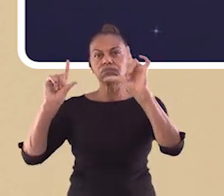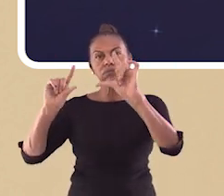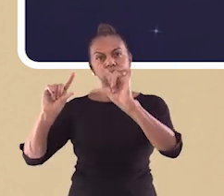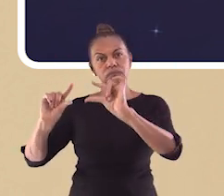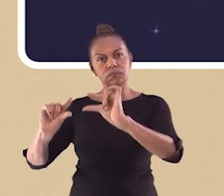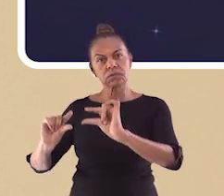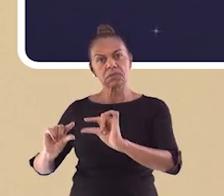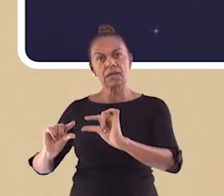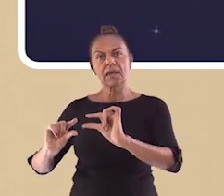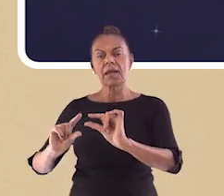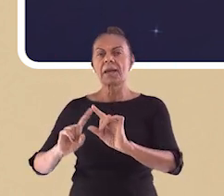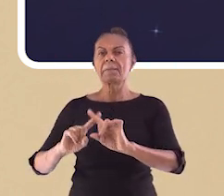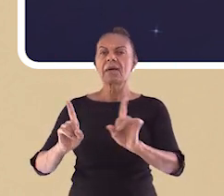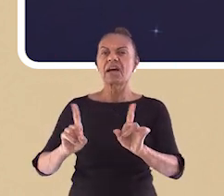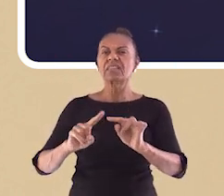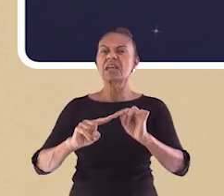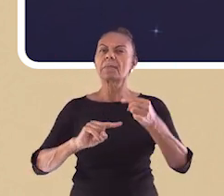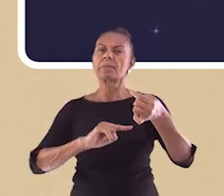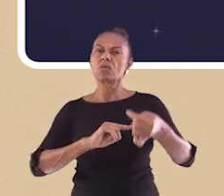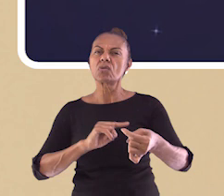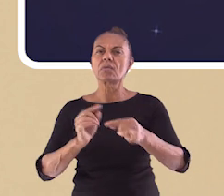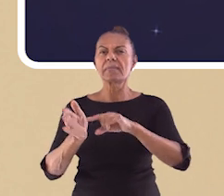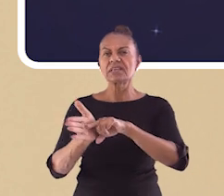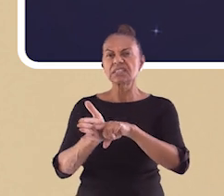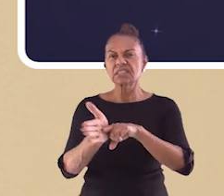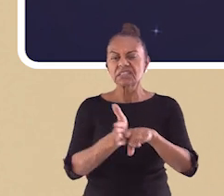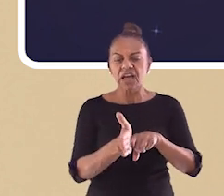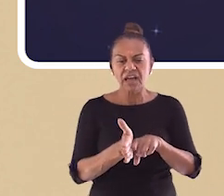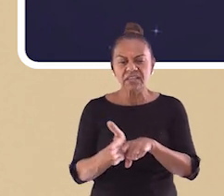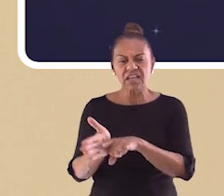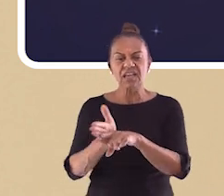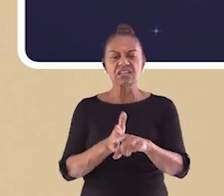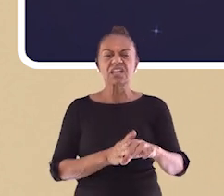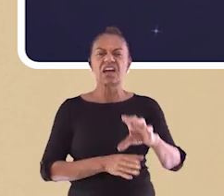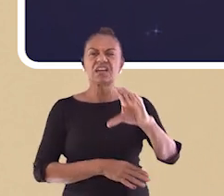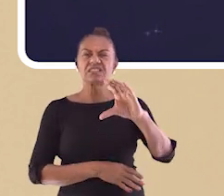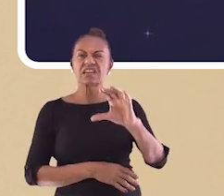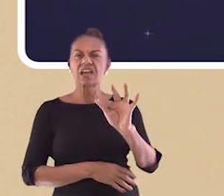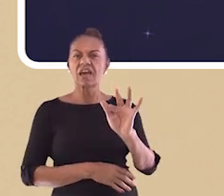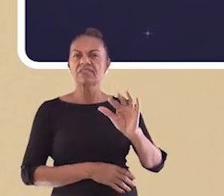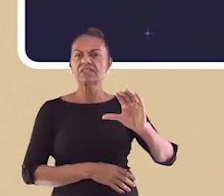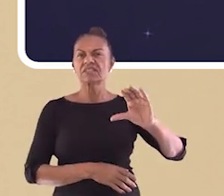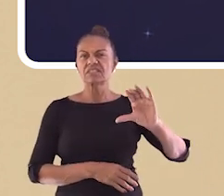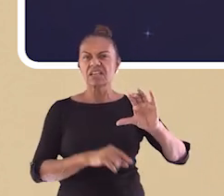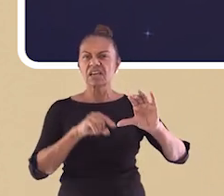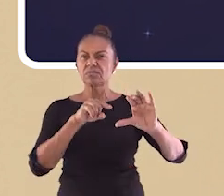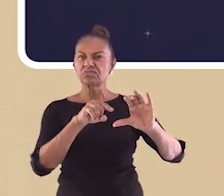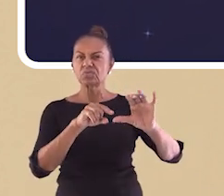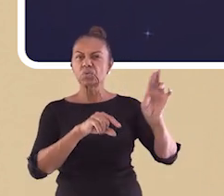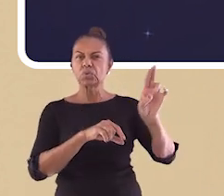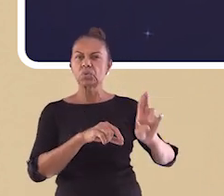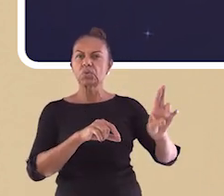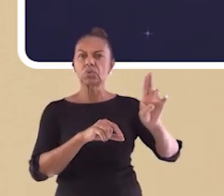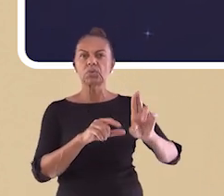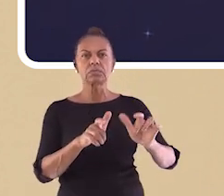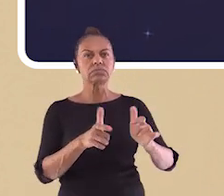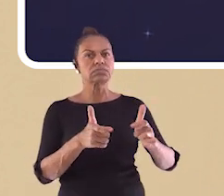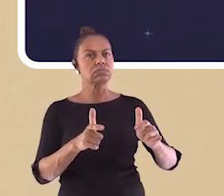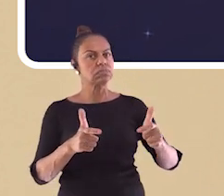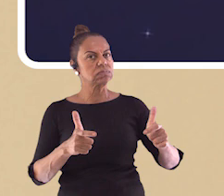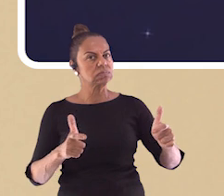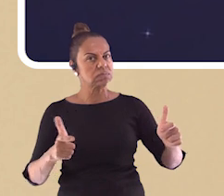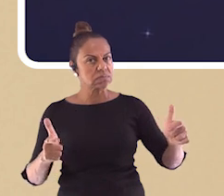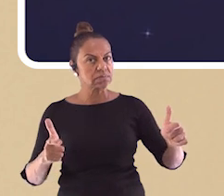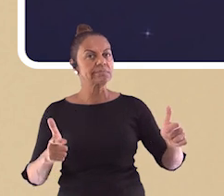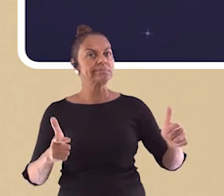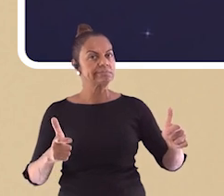na atmosfera diminuíram consideravelmente, mas pesquisadores afirmam que as emissões de CFC continuam mais